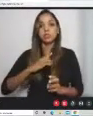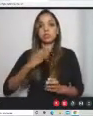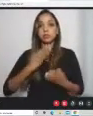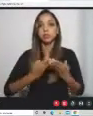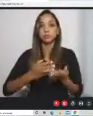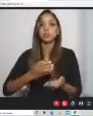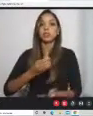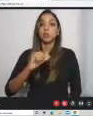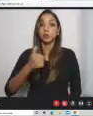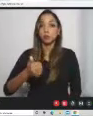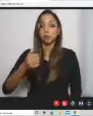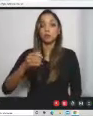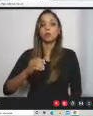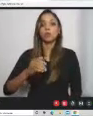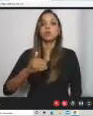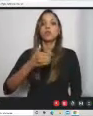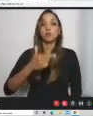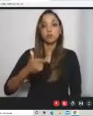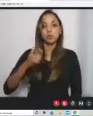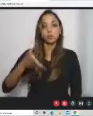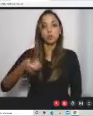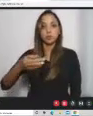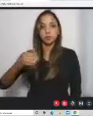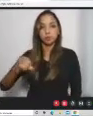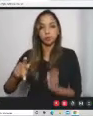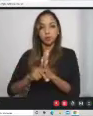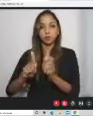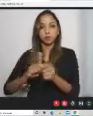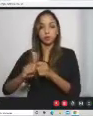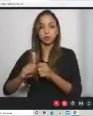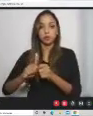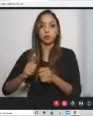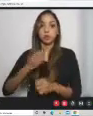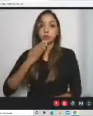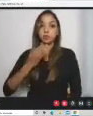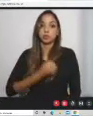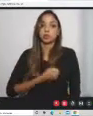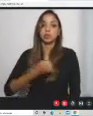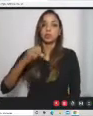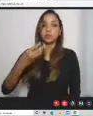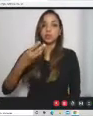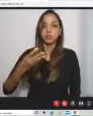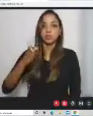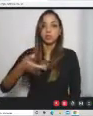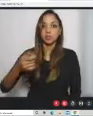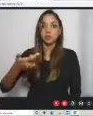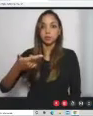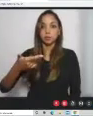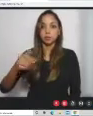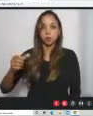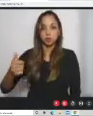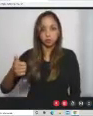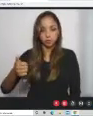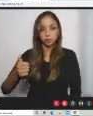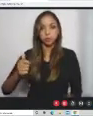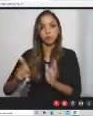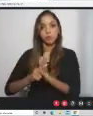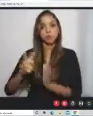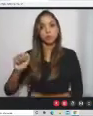01 e 02/2021, da autoria do vereador Gustavo Negócio, indicações número 03 e 028/2021, da autoria do vereador Vavá